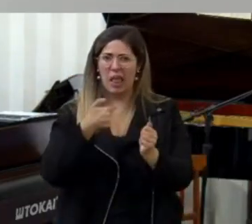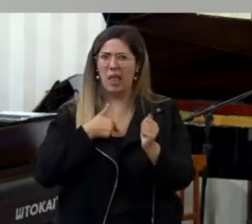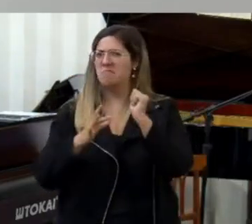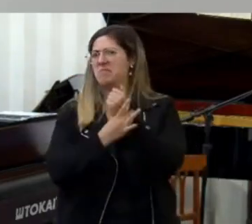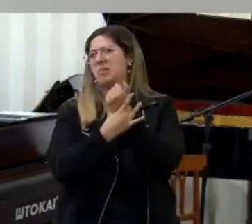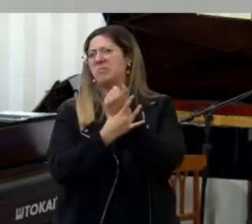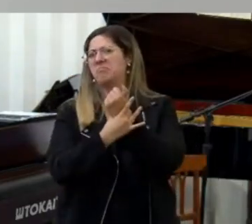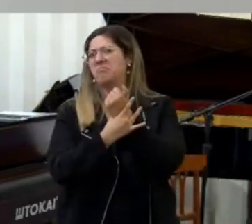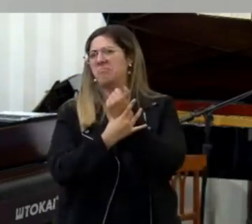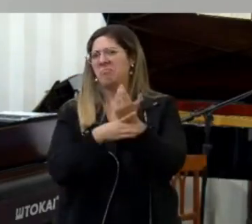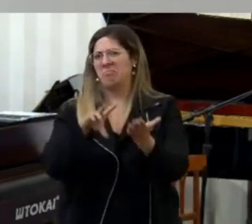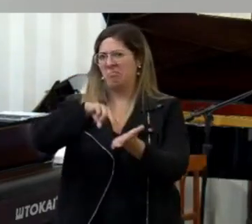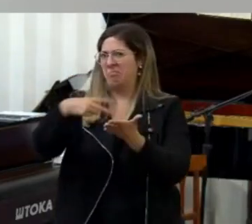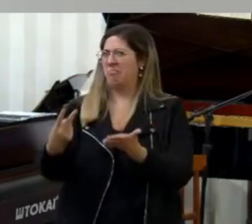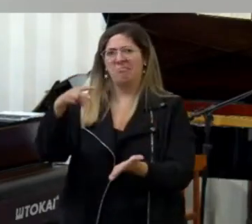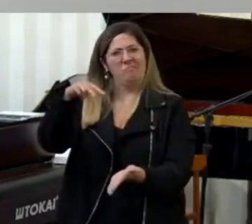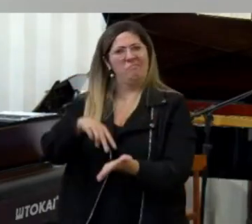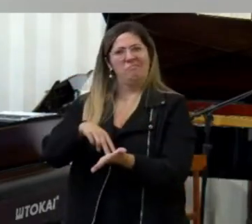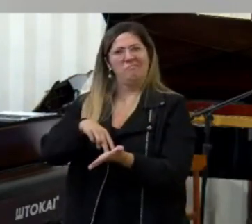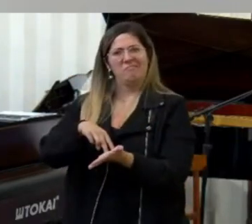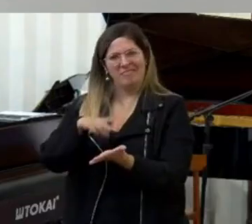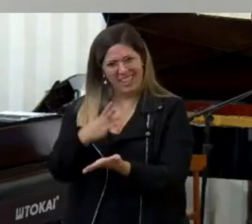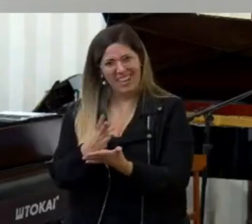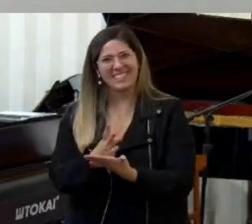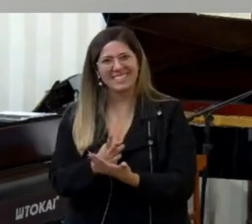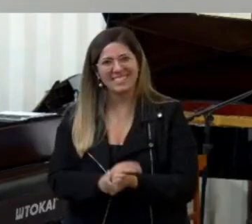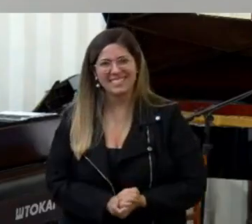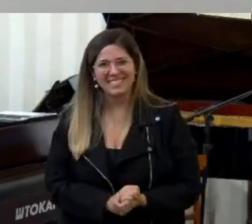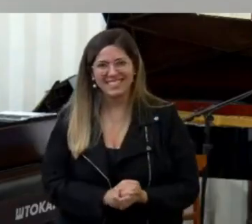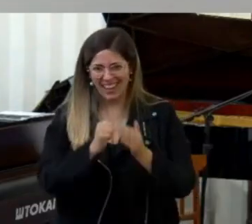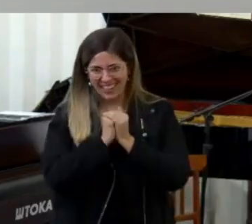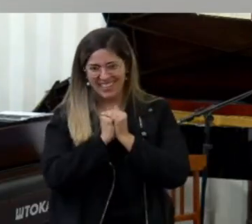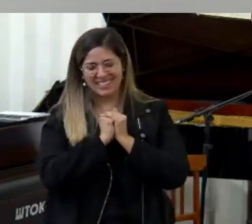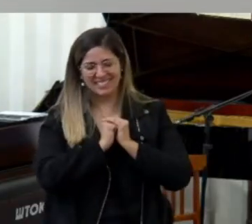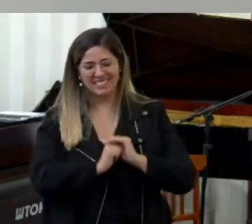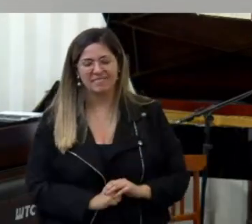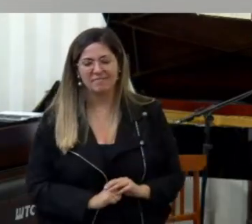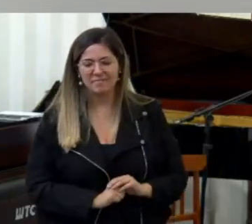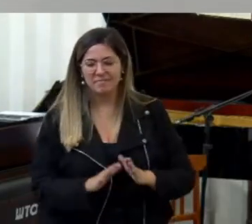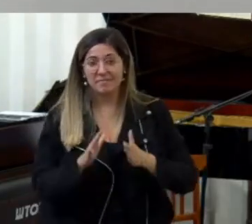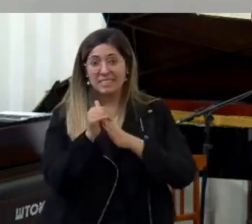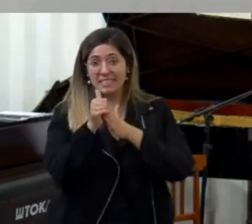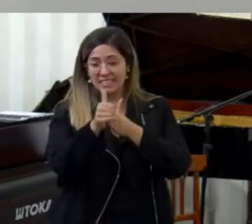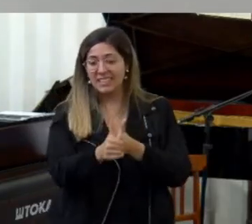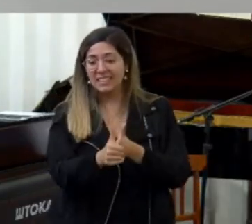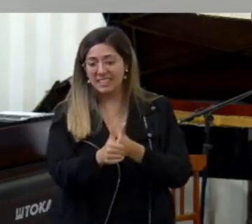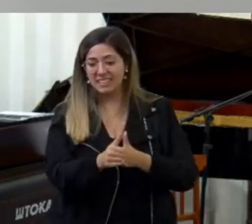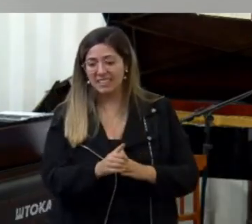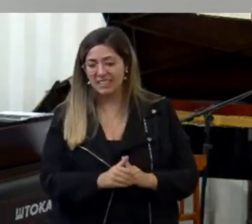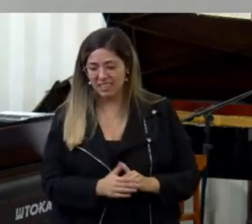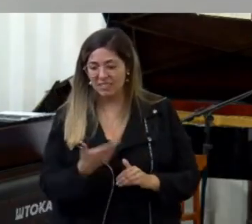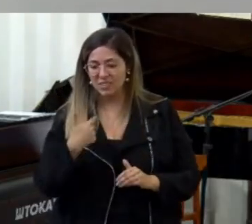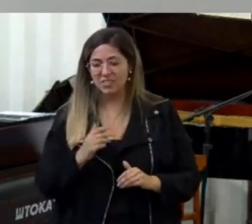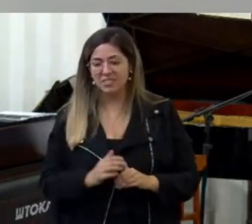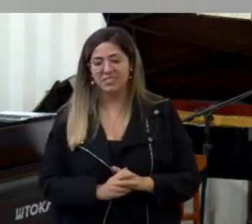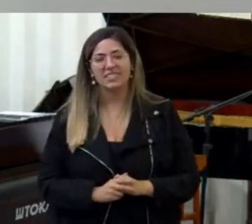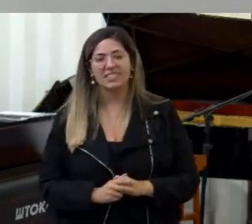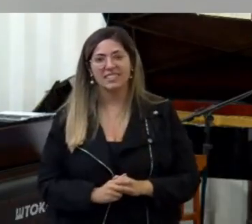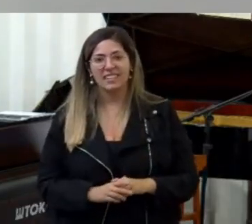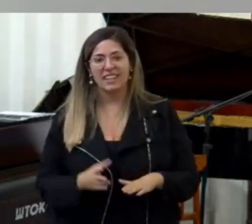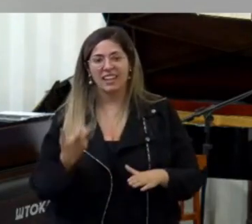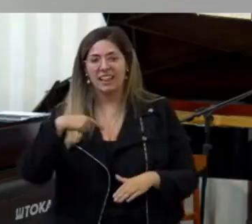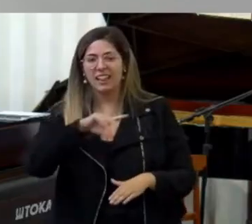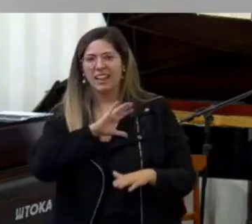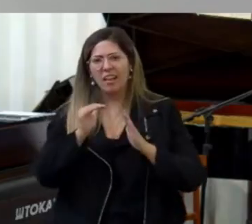seguro, não serei abalado. Esse condutor nos leva realmente por um caminho de segurança, meus